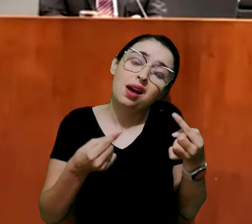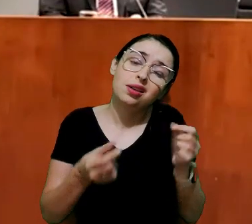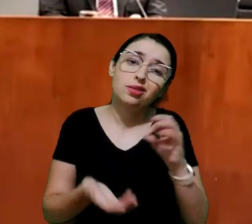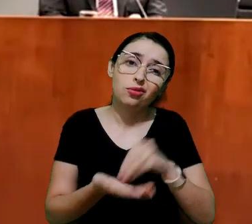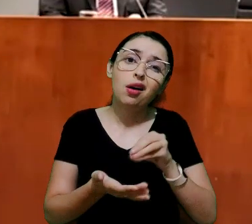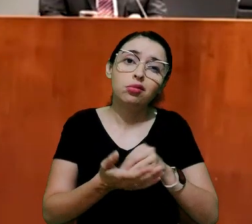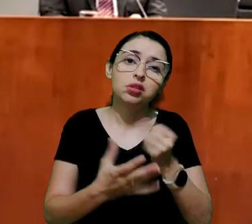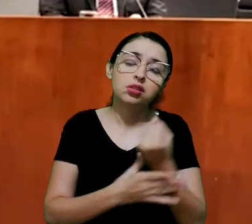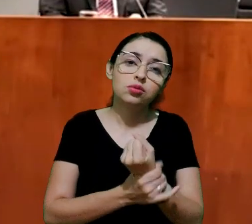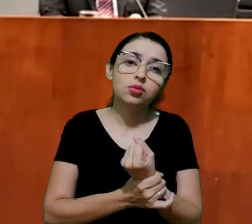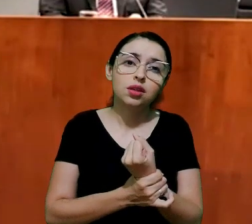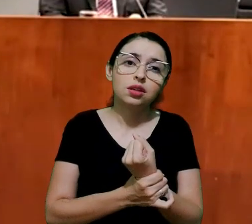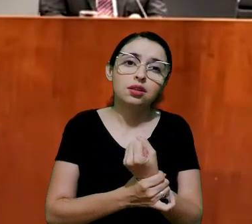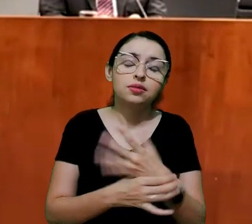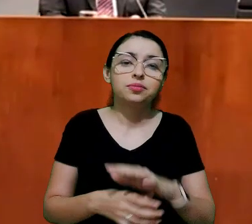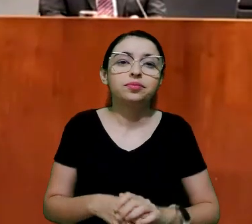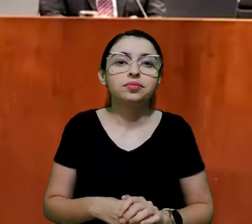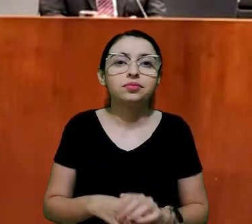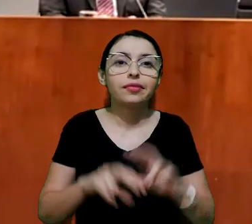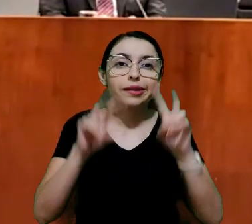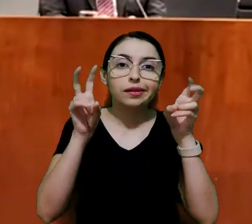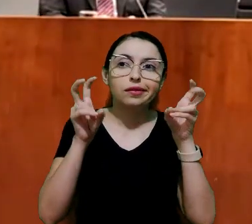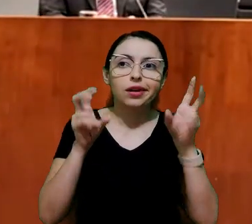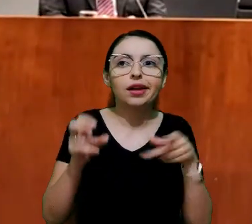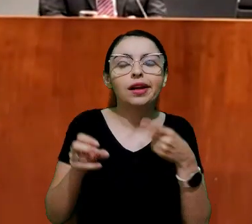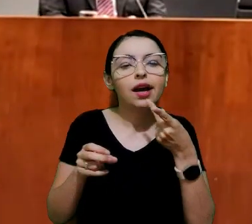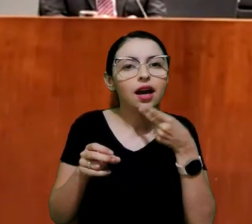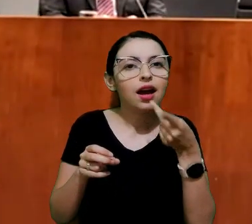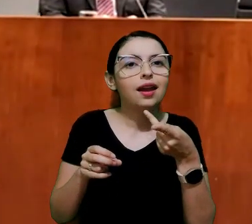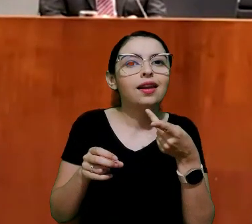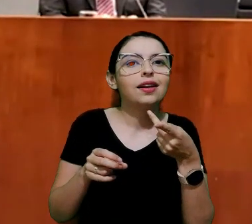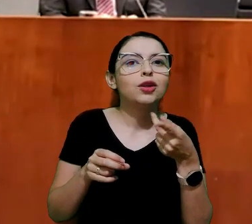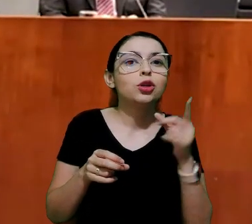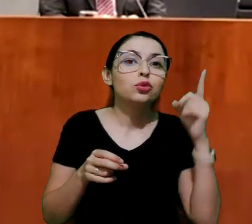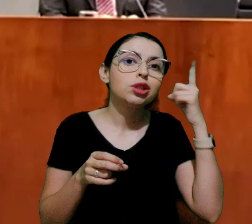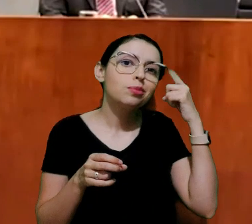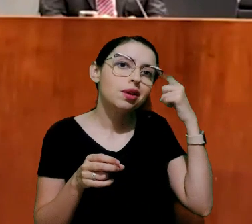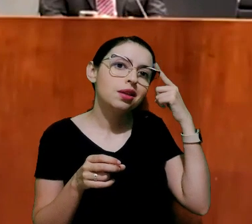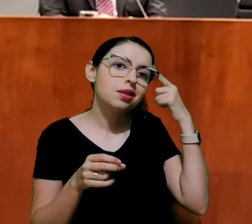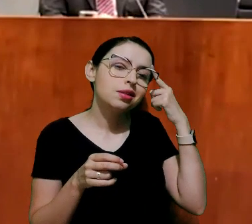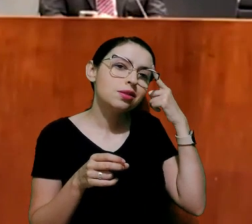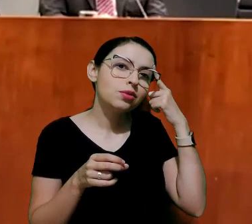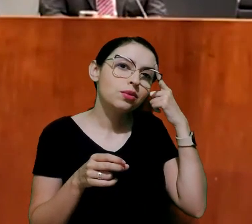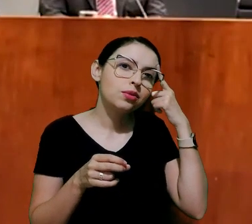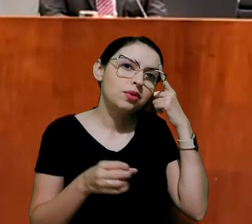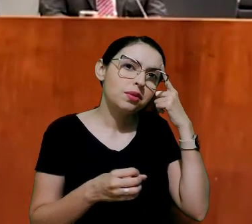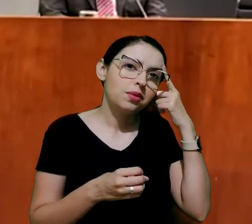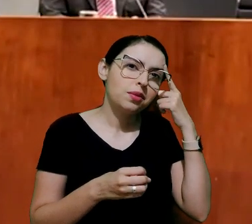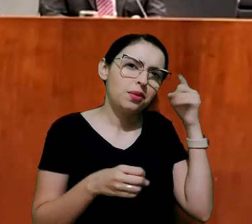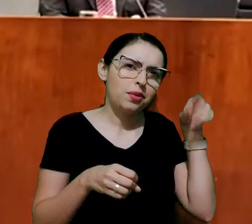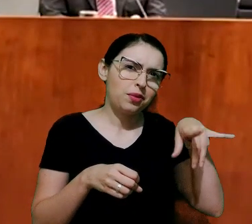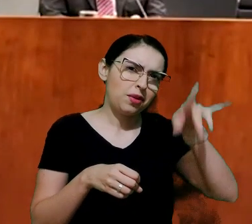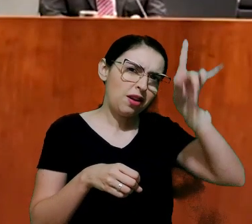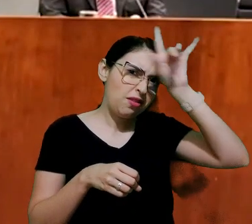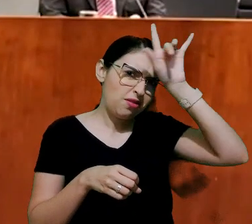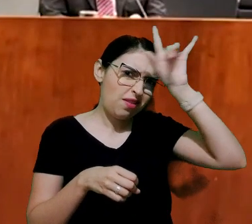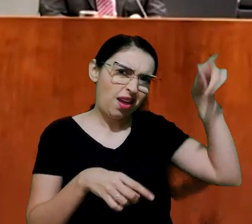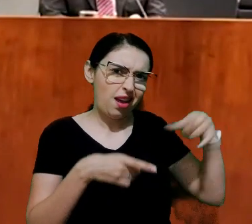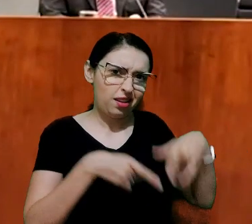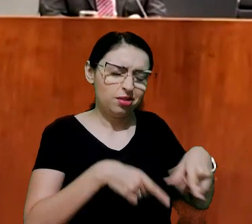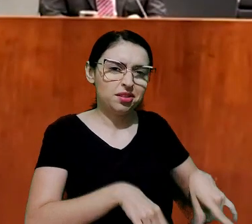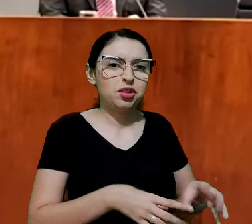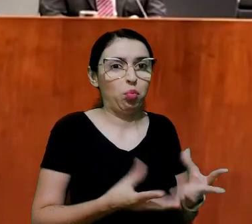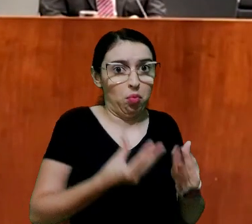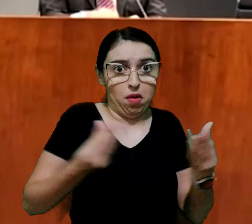aquele ditado, né? De boas intenções, o inferno está cheio. De bem intencionados, o inferno está cheio. Mas, enfim, são